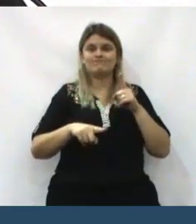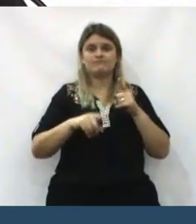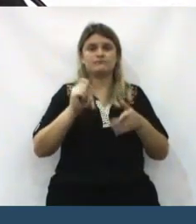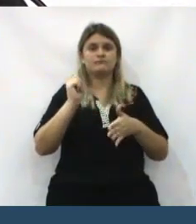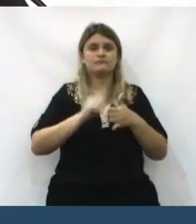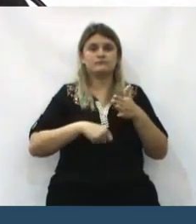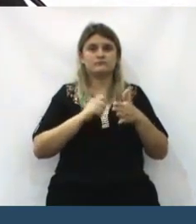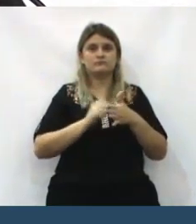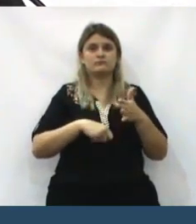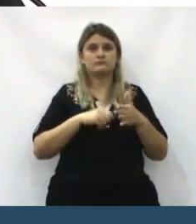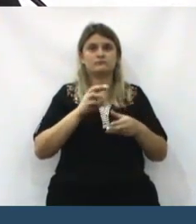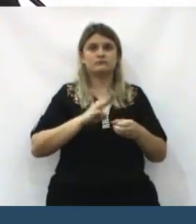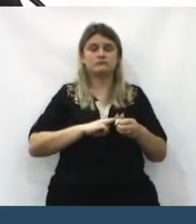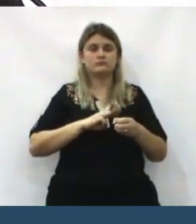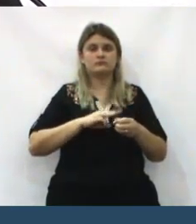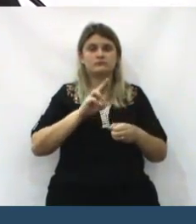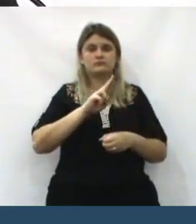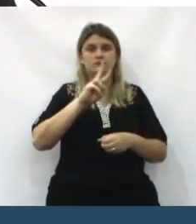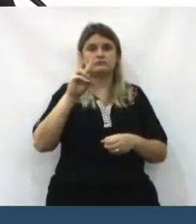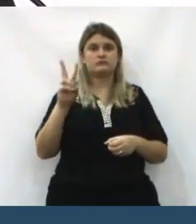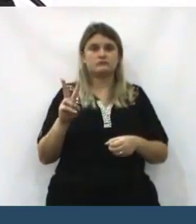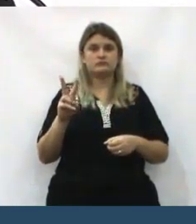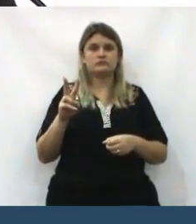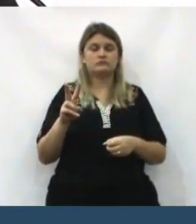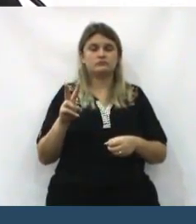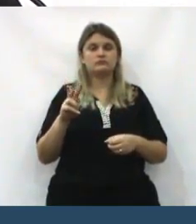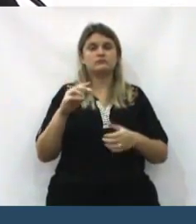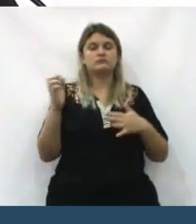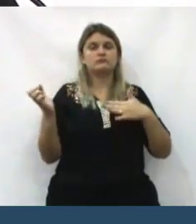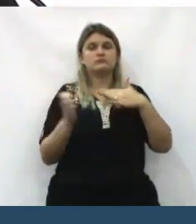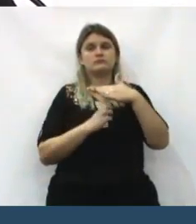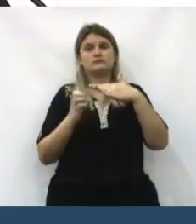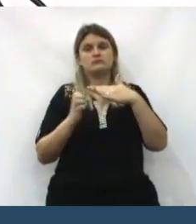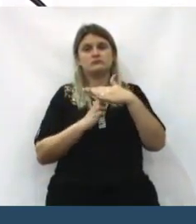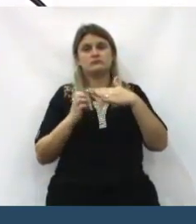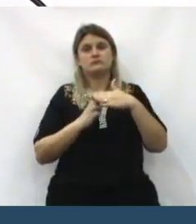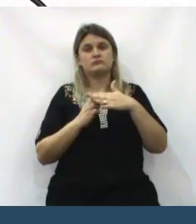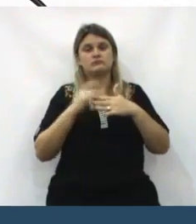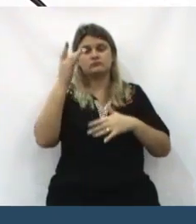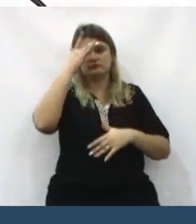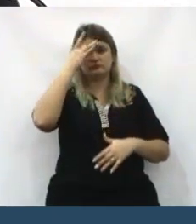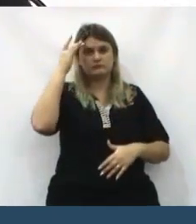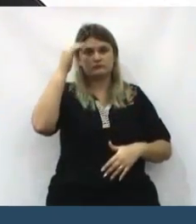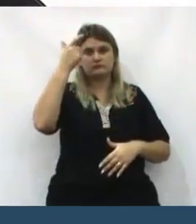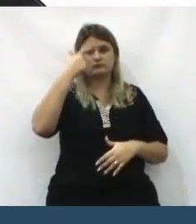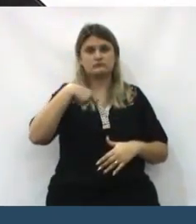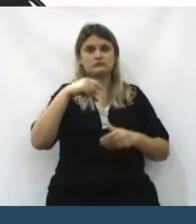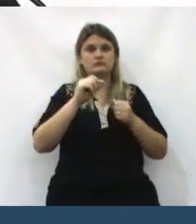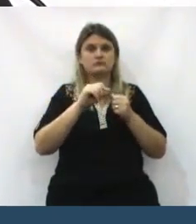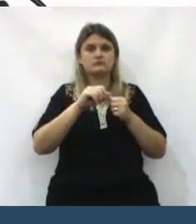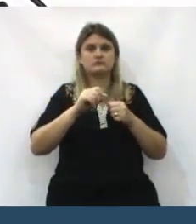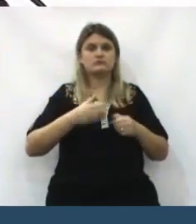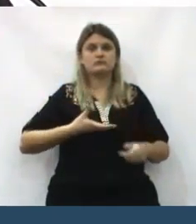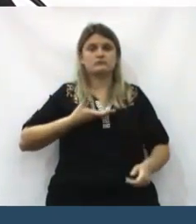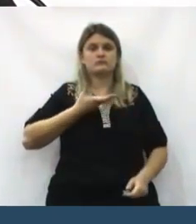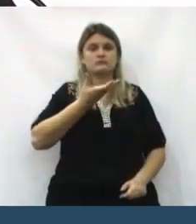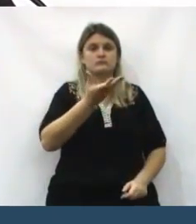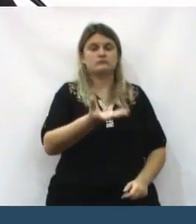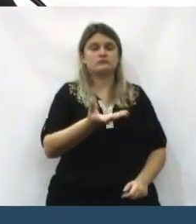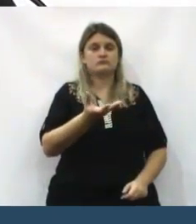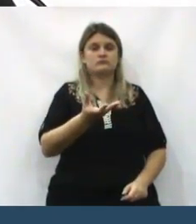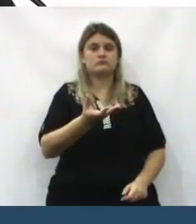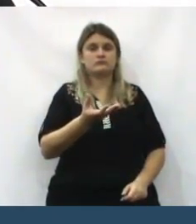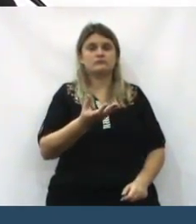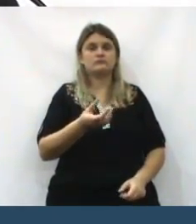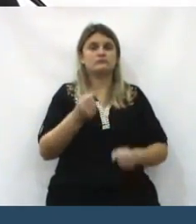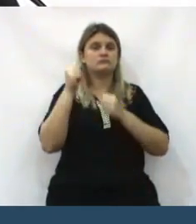veda a contratação pelo município de Dona Vitória de empresas e pessoas físicas que fizeram